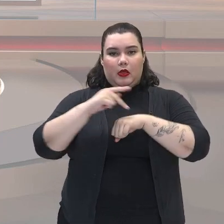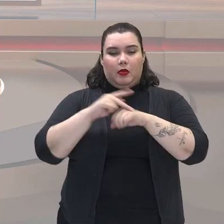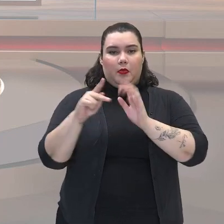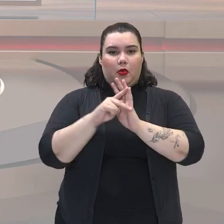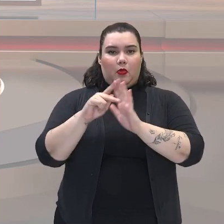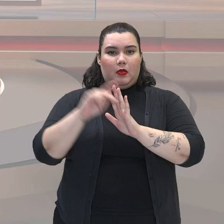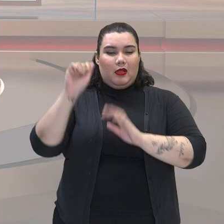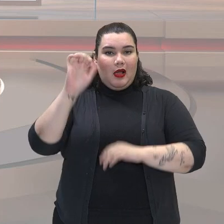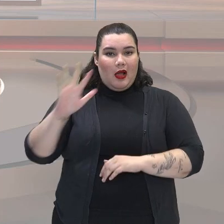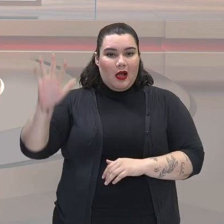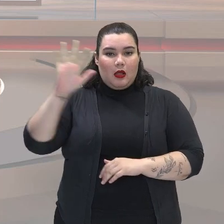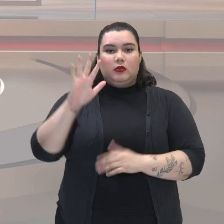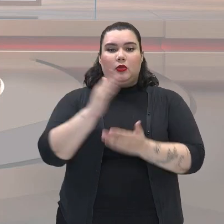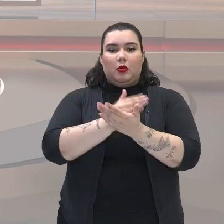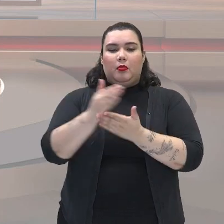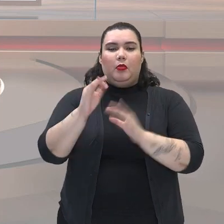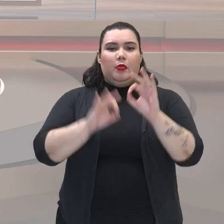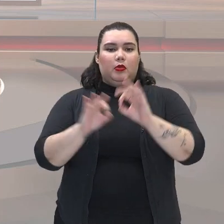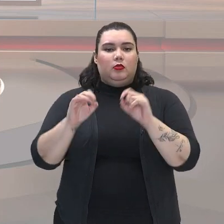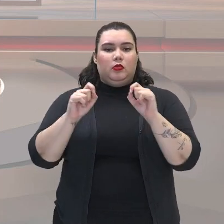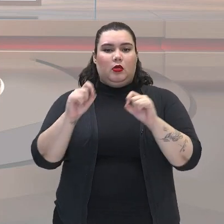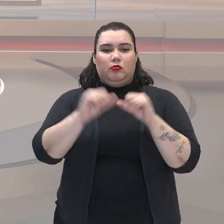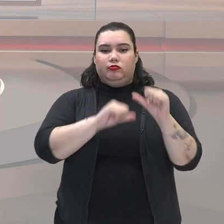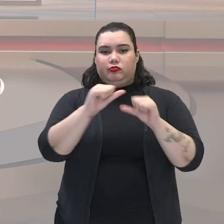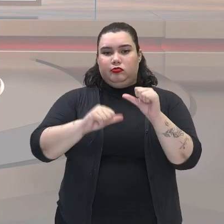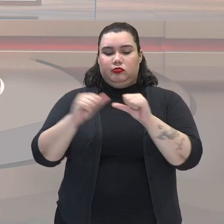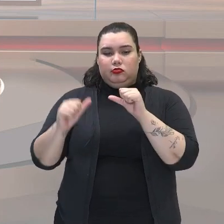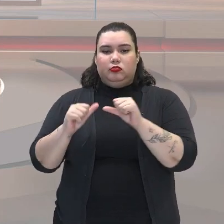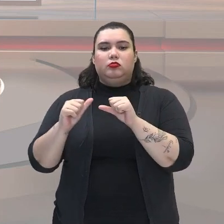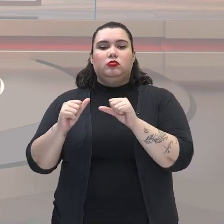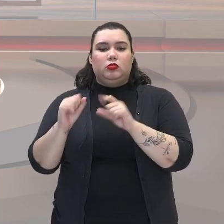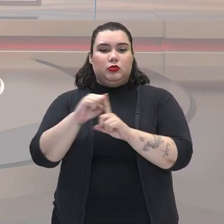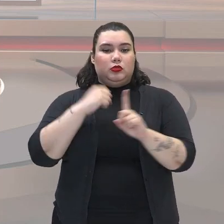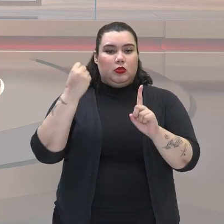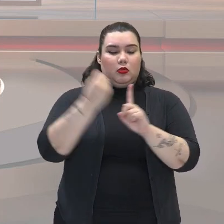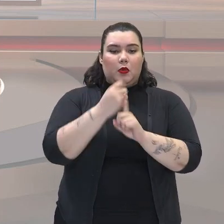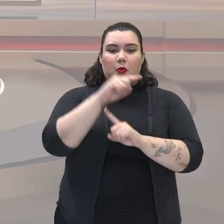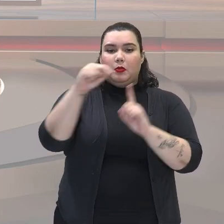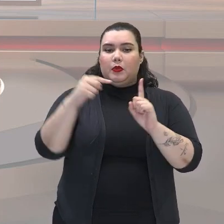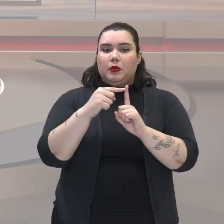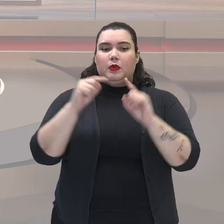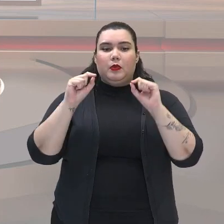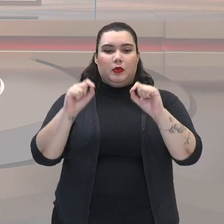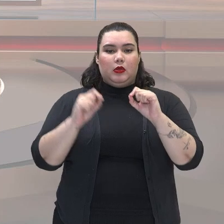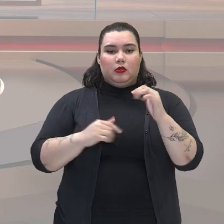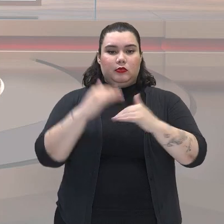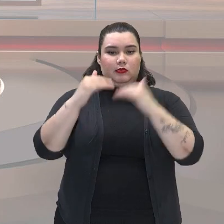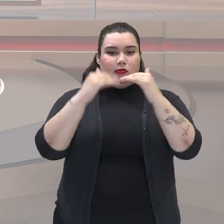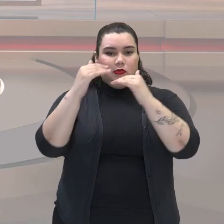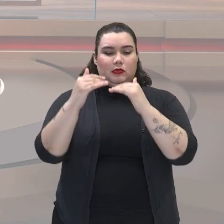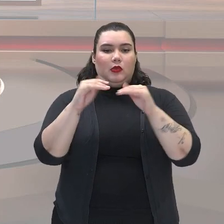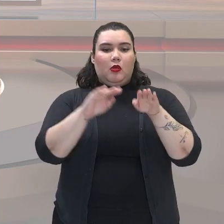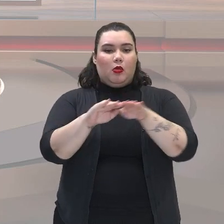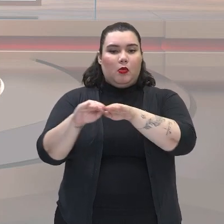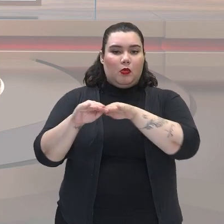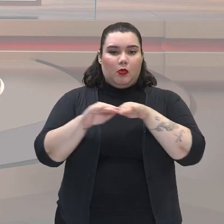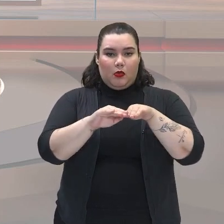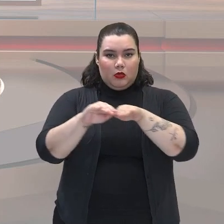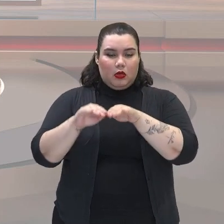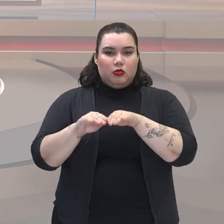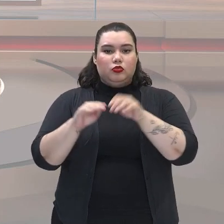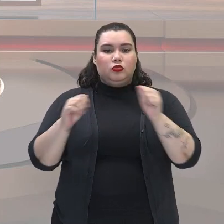asiáticos iniciaram um processo de modernização e reformas sociais, buscando alcançar o desenvolvimento e